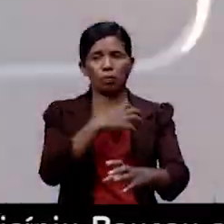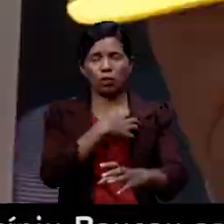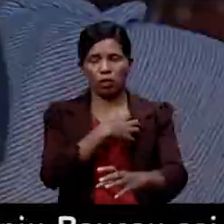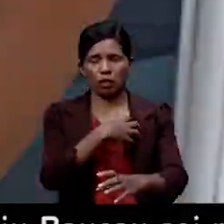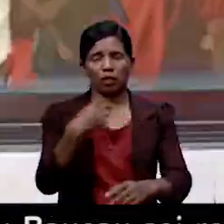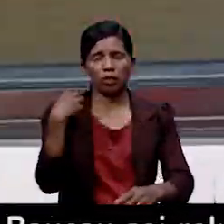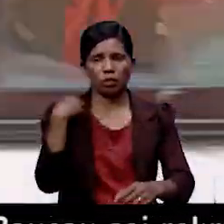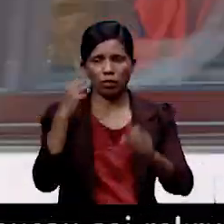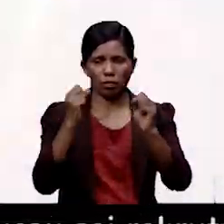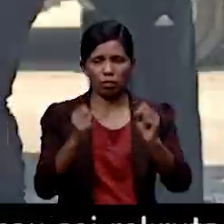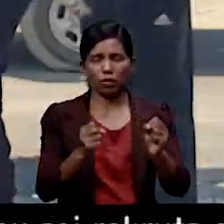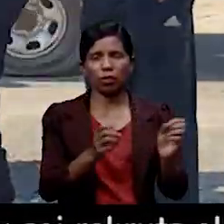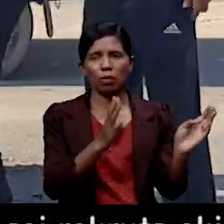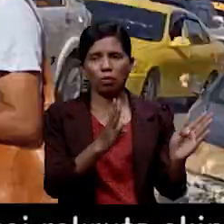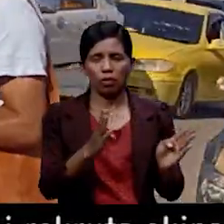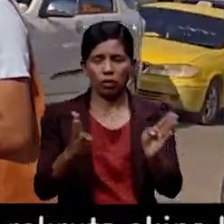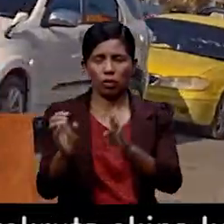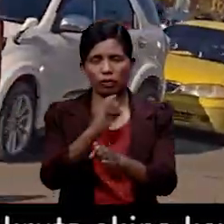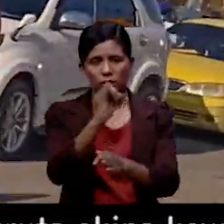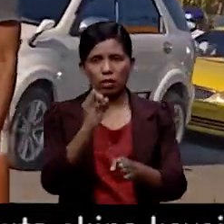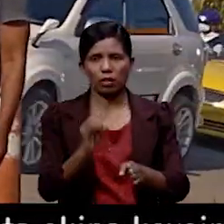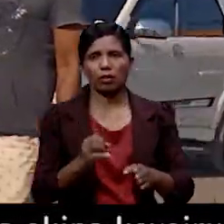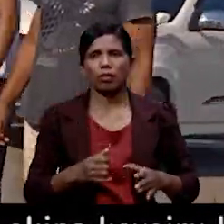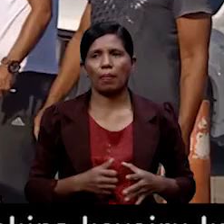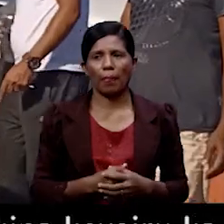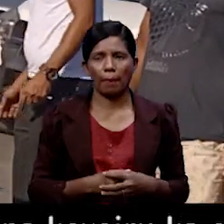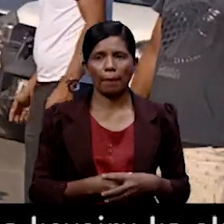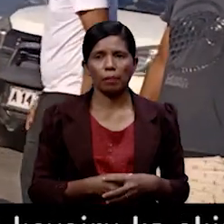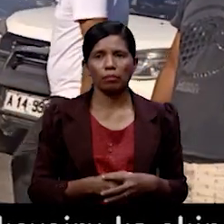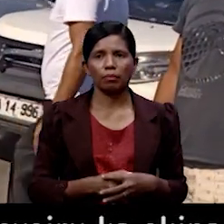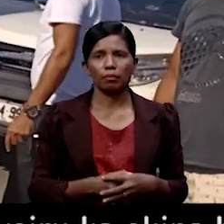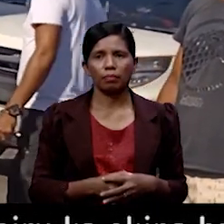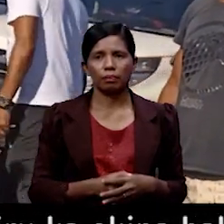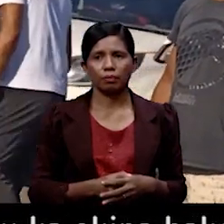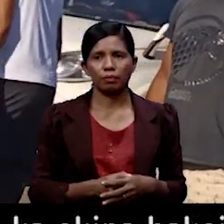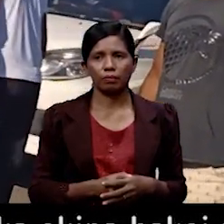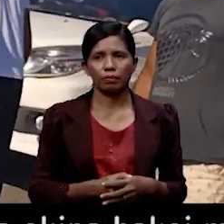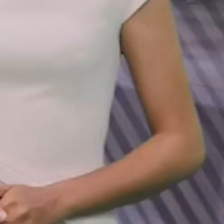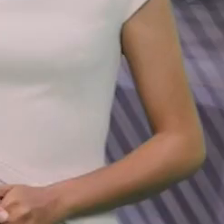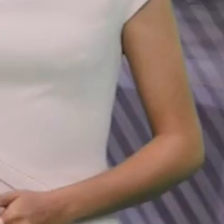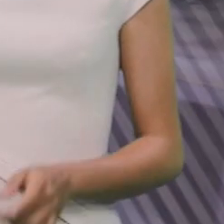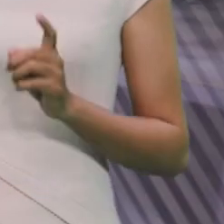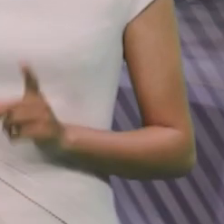né, bela submeta para processo investigação. Na Polícia Ver, Justina Nonano, Ziamen.